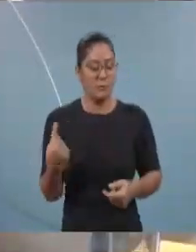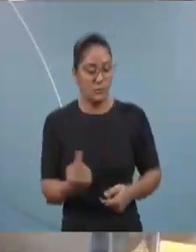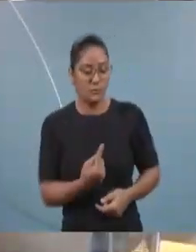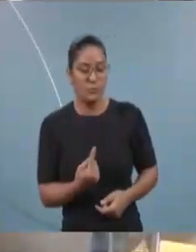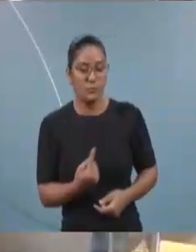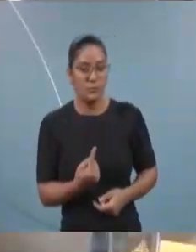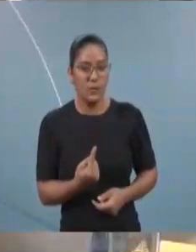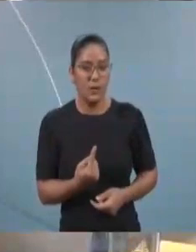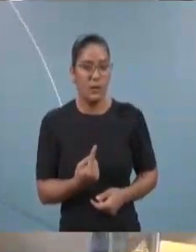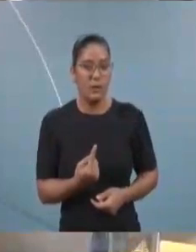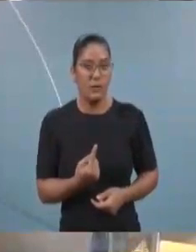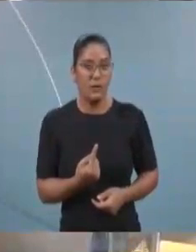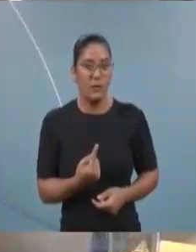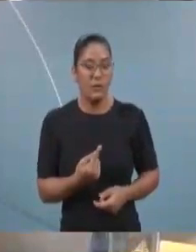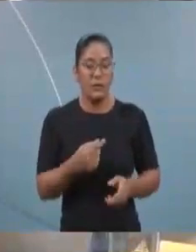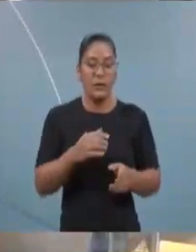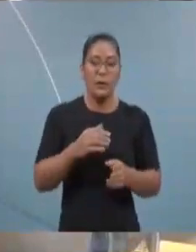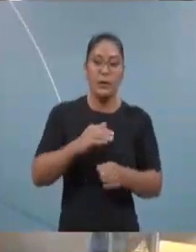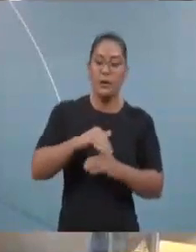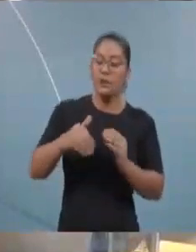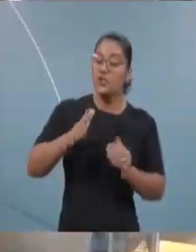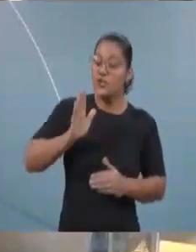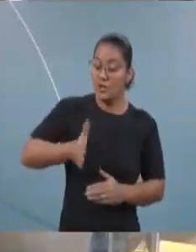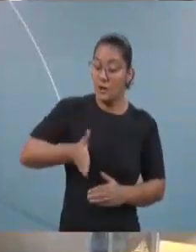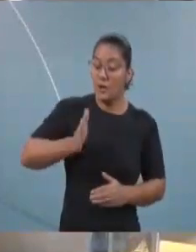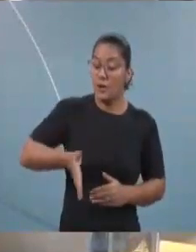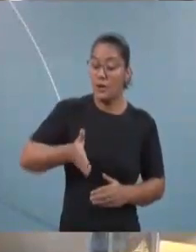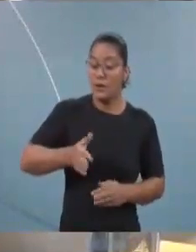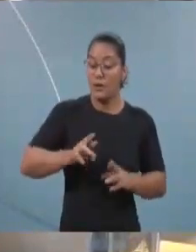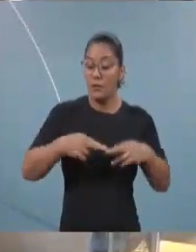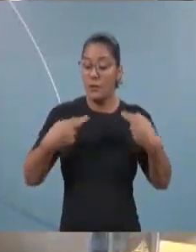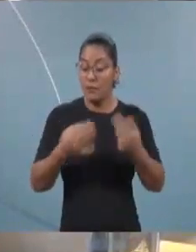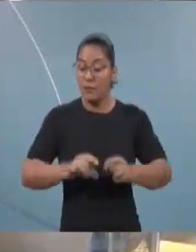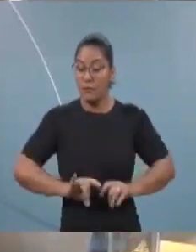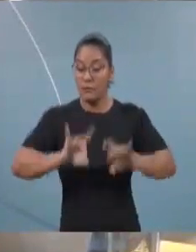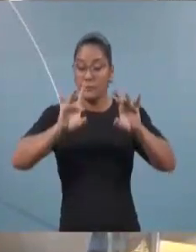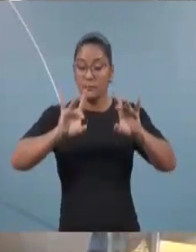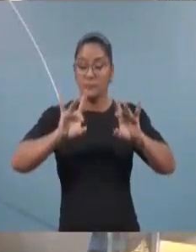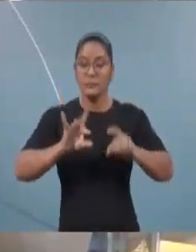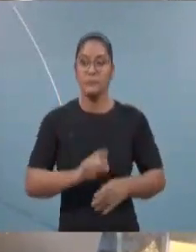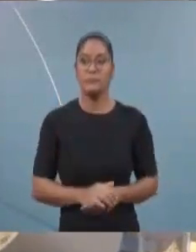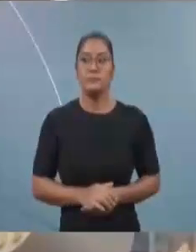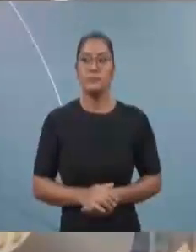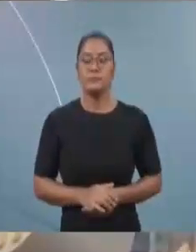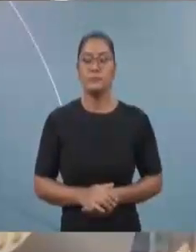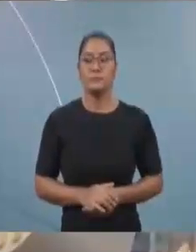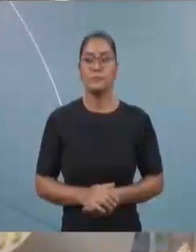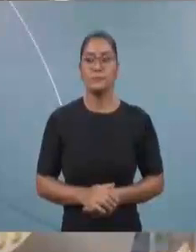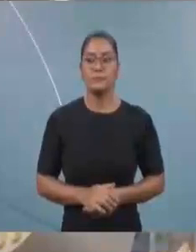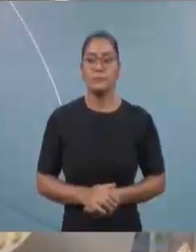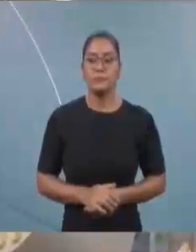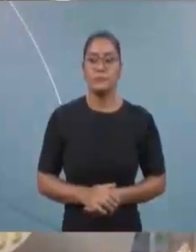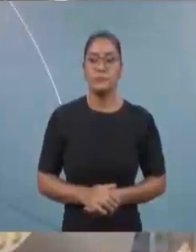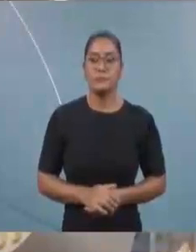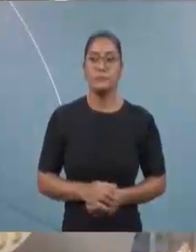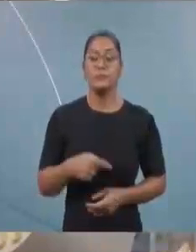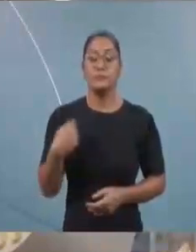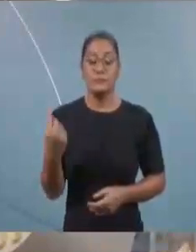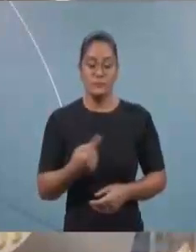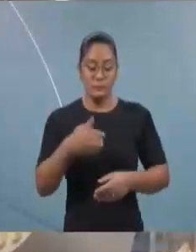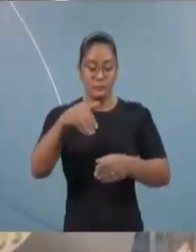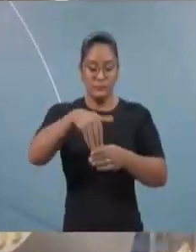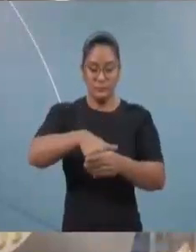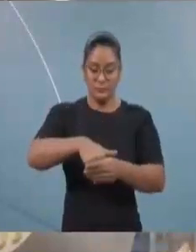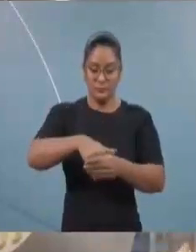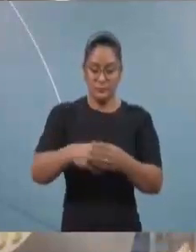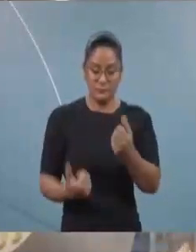aqui todos nós aqui já fizemos sessões solenes inclusive com o nosso voto com o